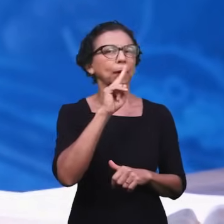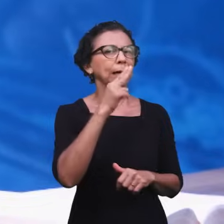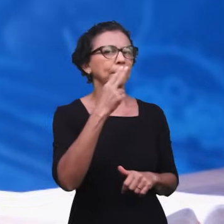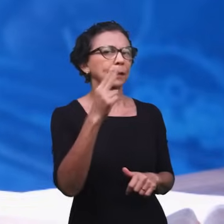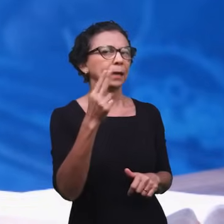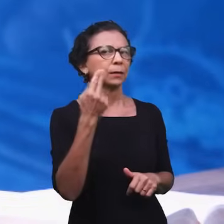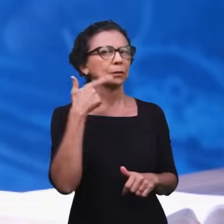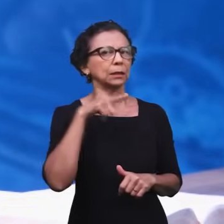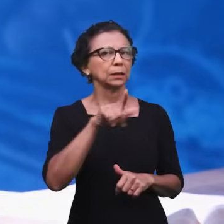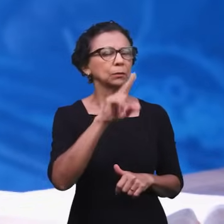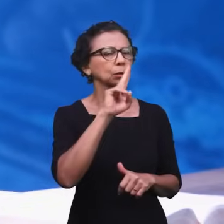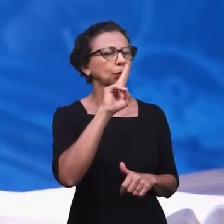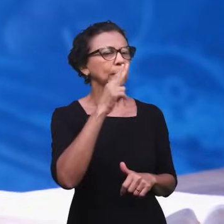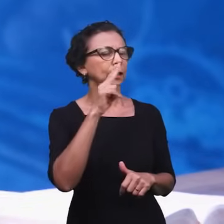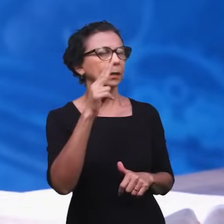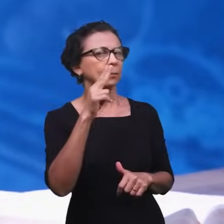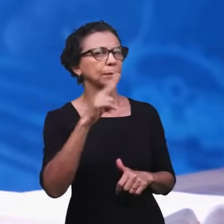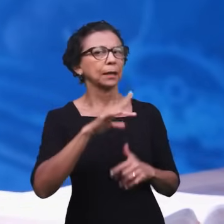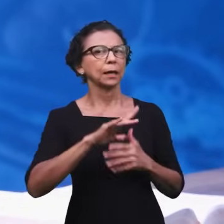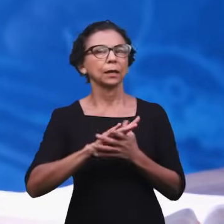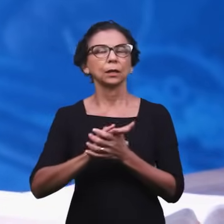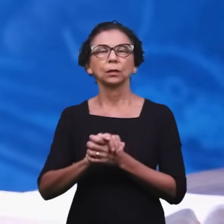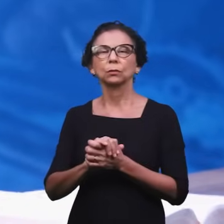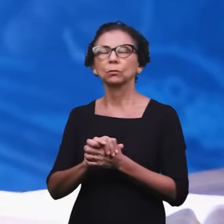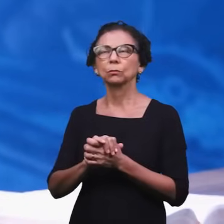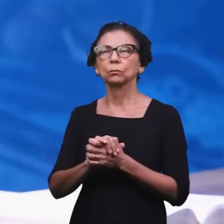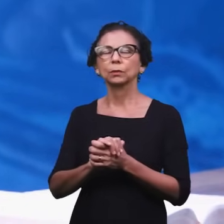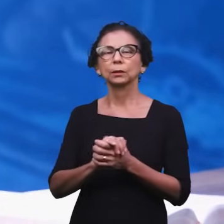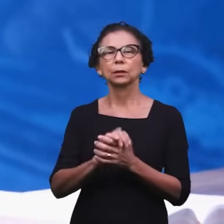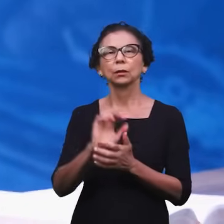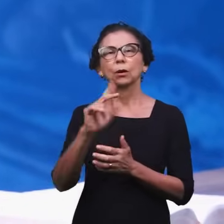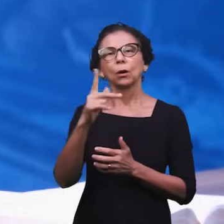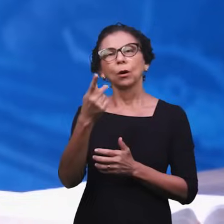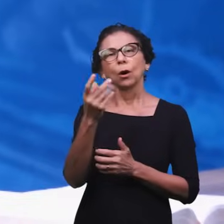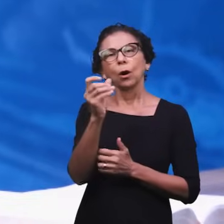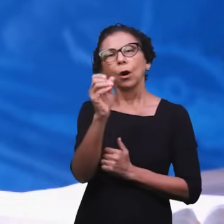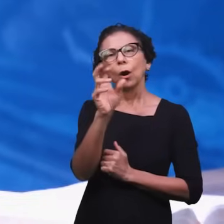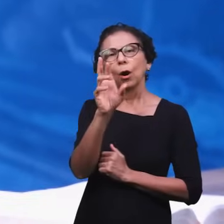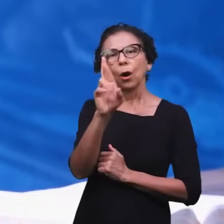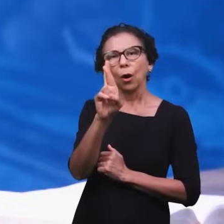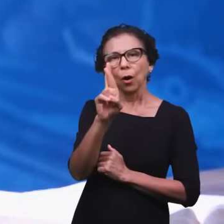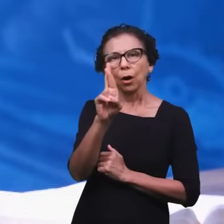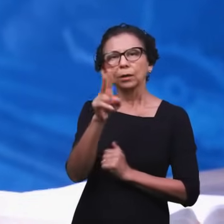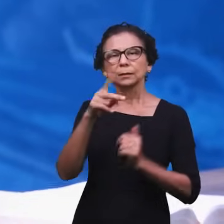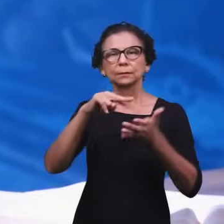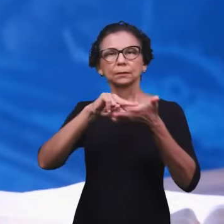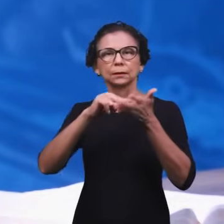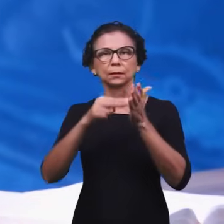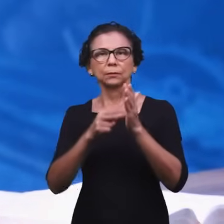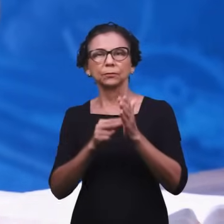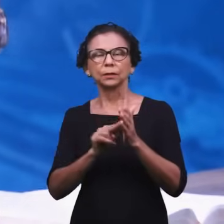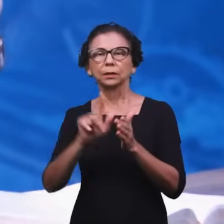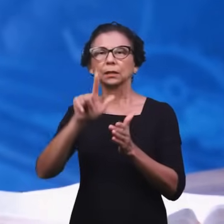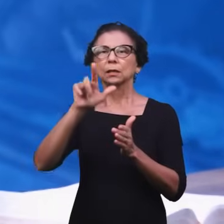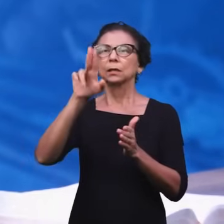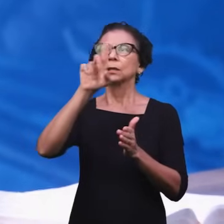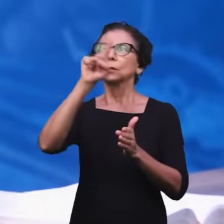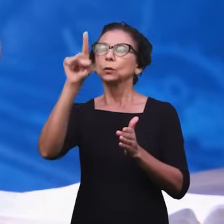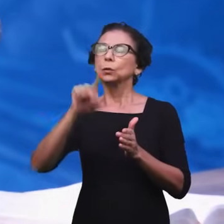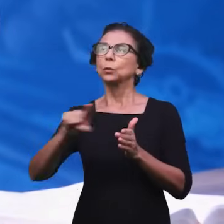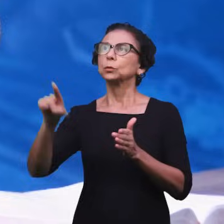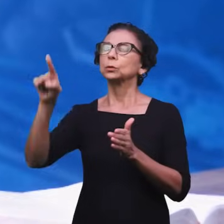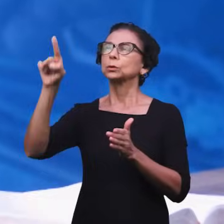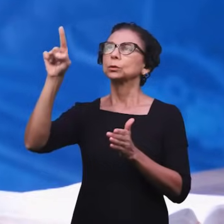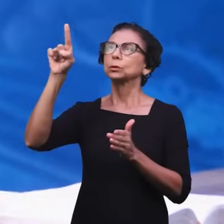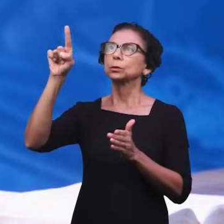esses elementos para que o homem ele pudesse usufruir isso de alguma maneira. Então, o Senhor criou o